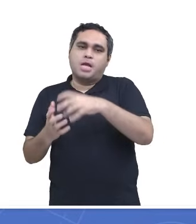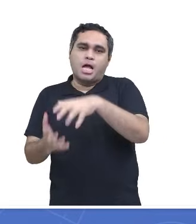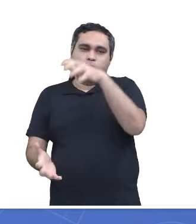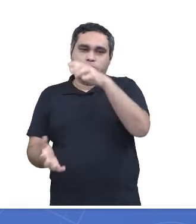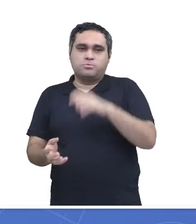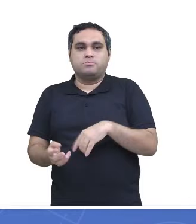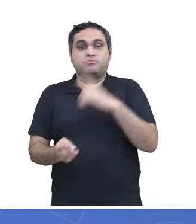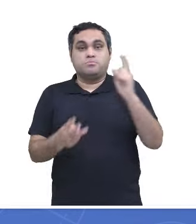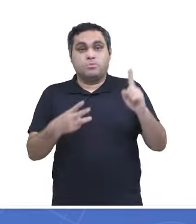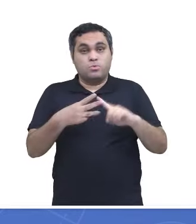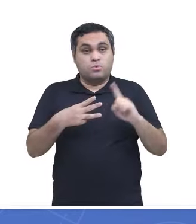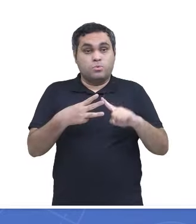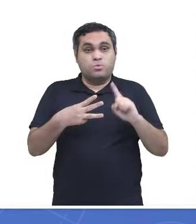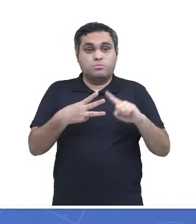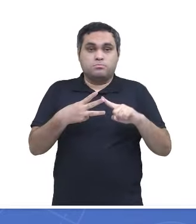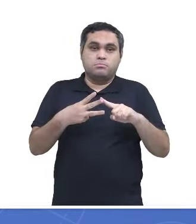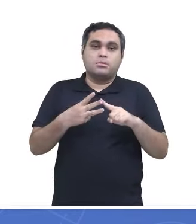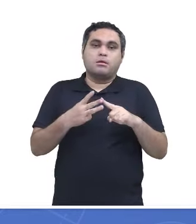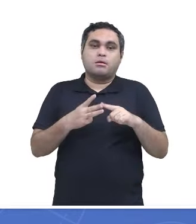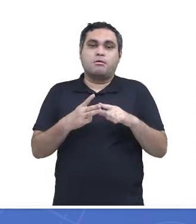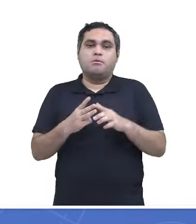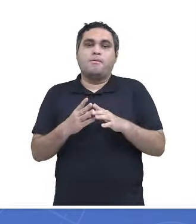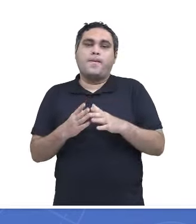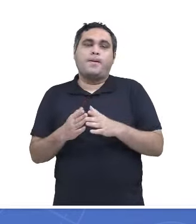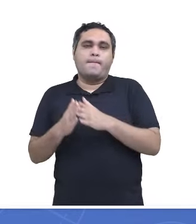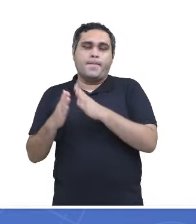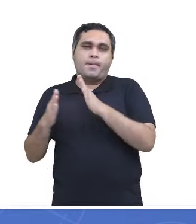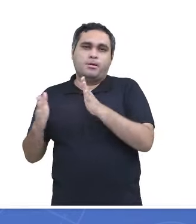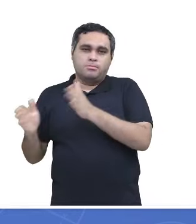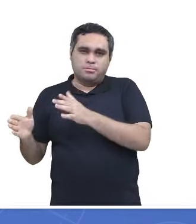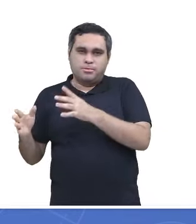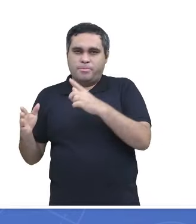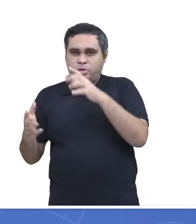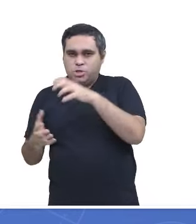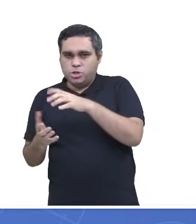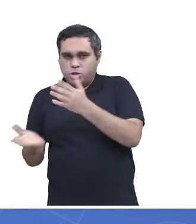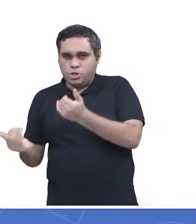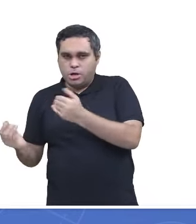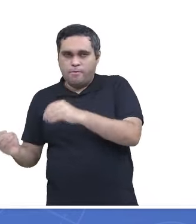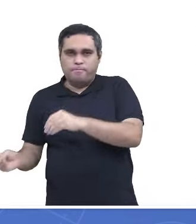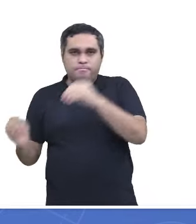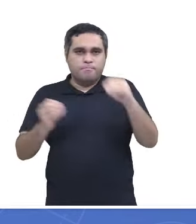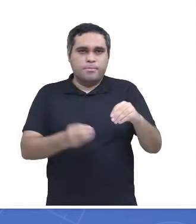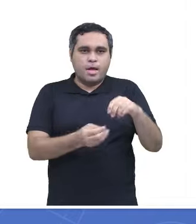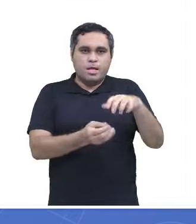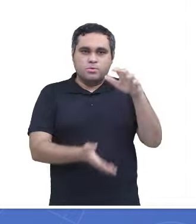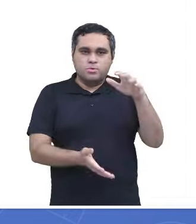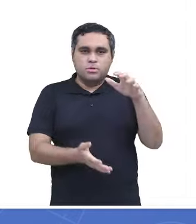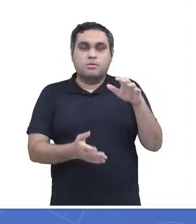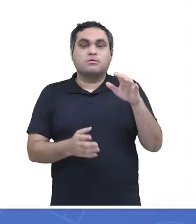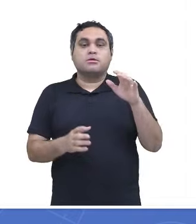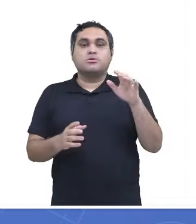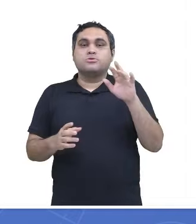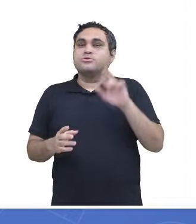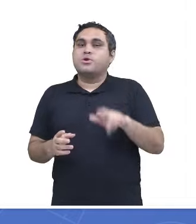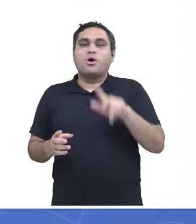2. O processo de transição para a vida adulta não é mais marcado